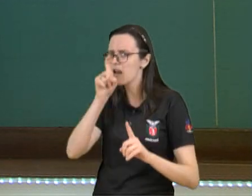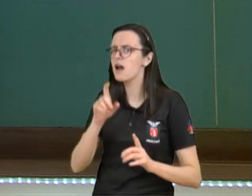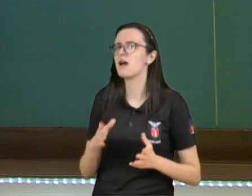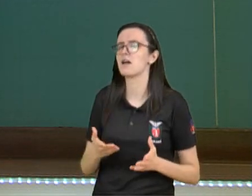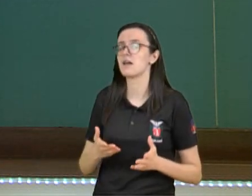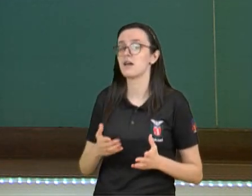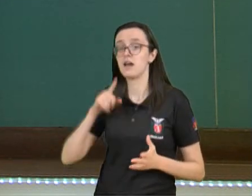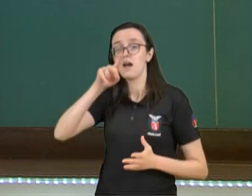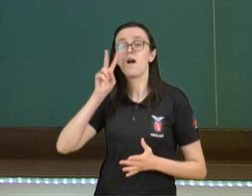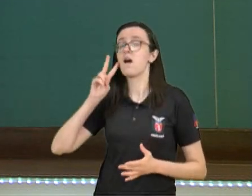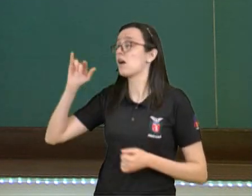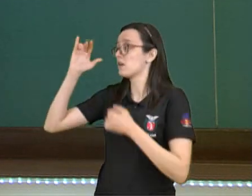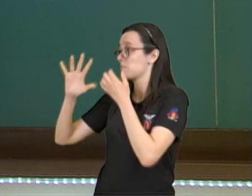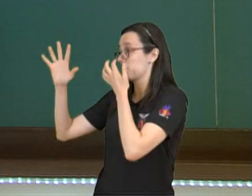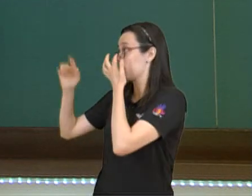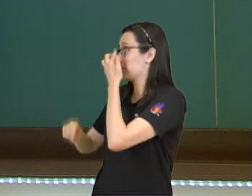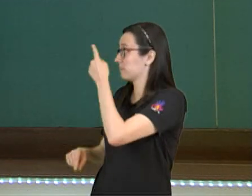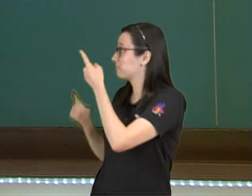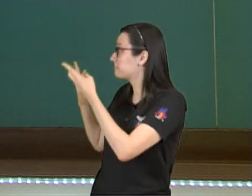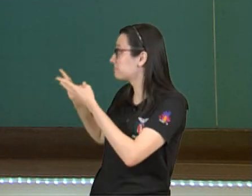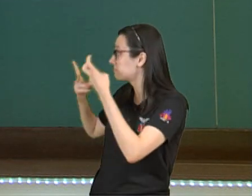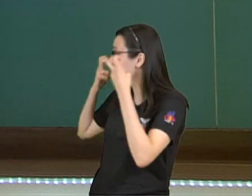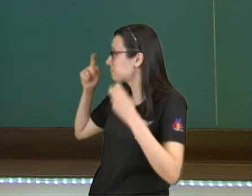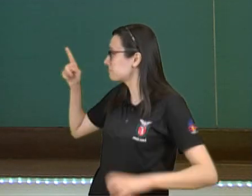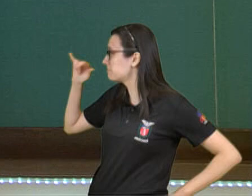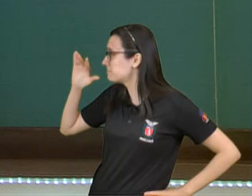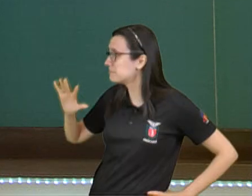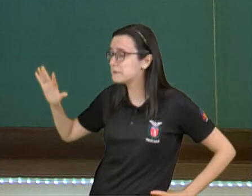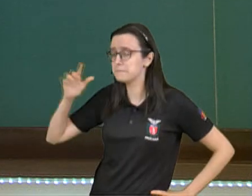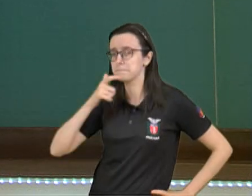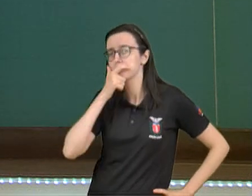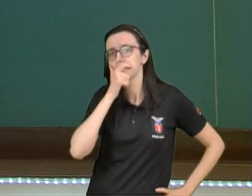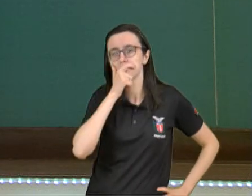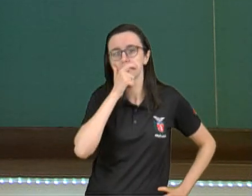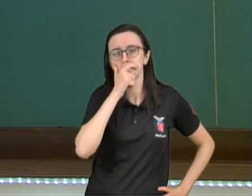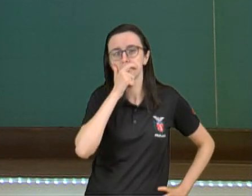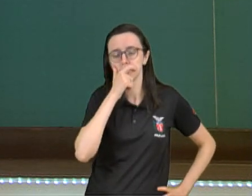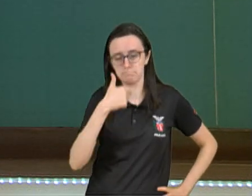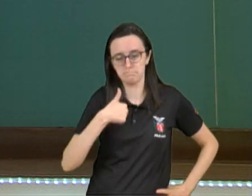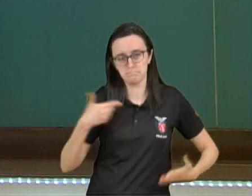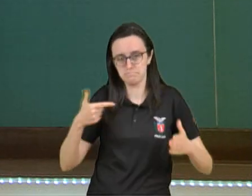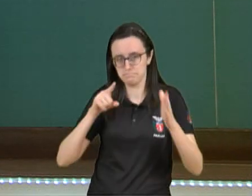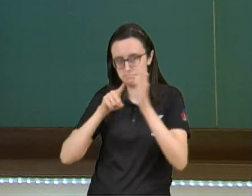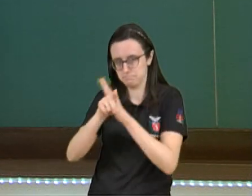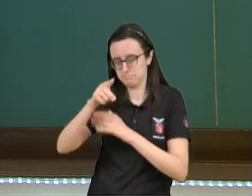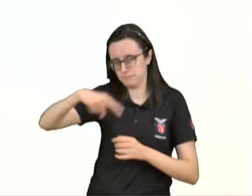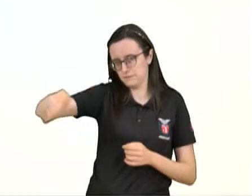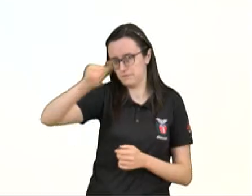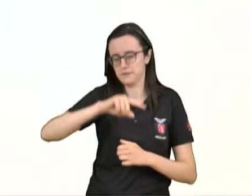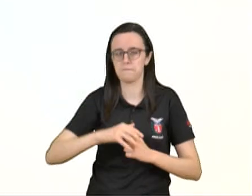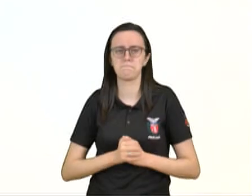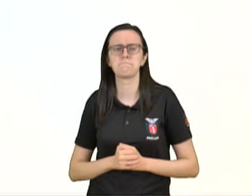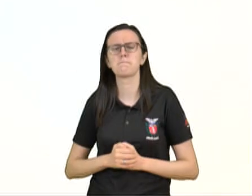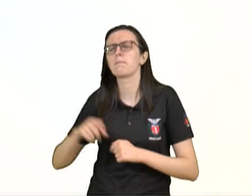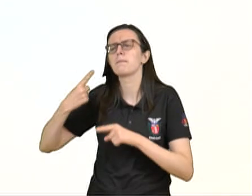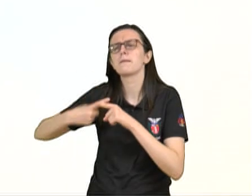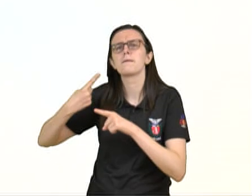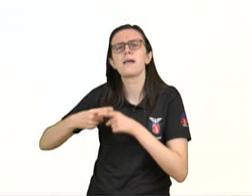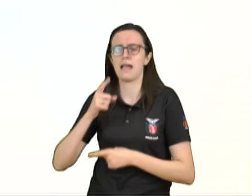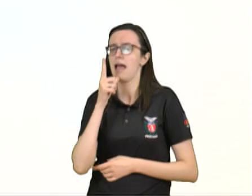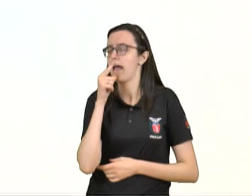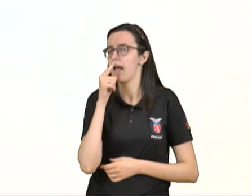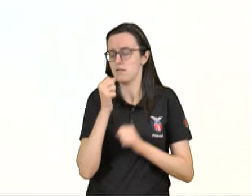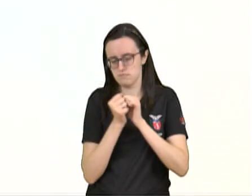Então, olhem a imagem, reparem bem nessa imagem enquanto eu faço a pergunta para vocês. Por que a